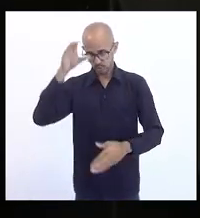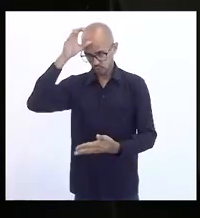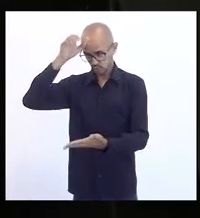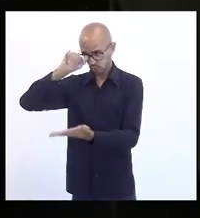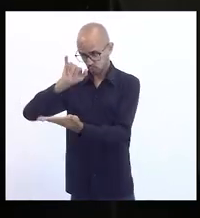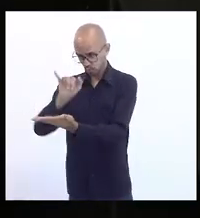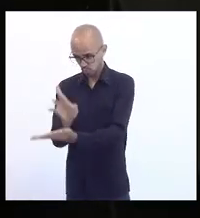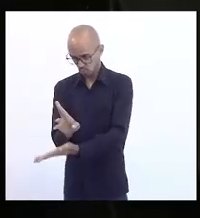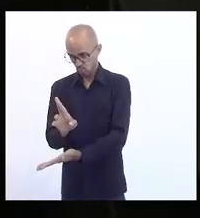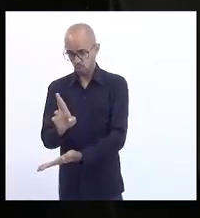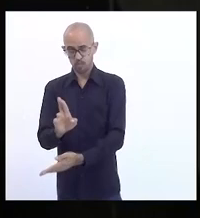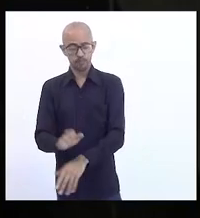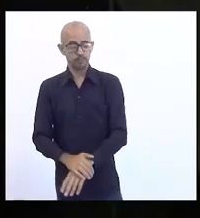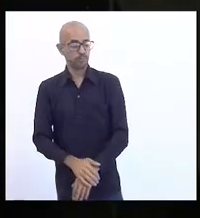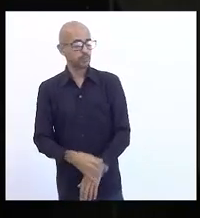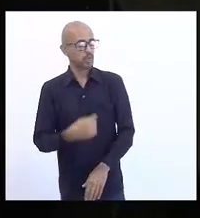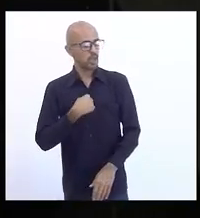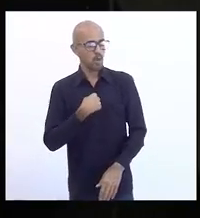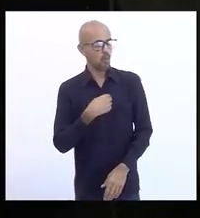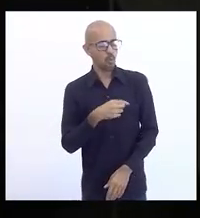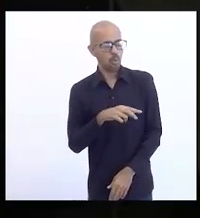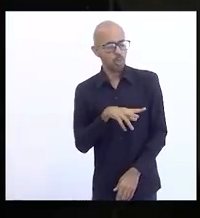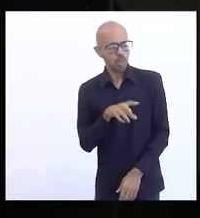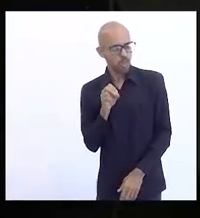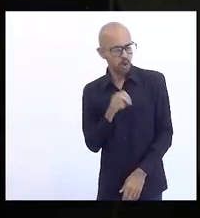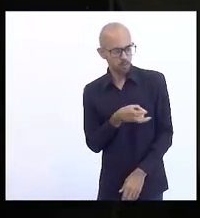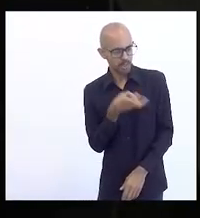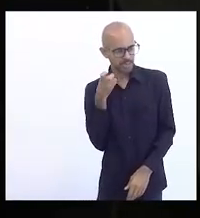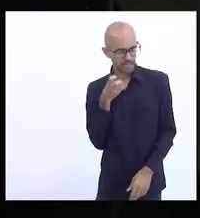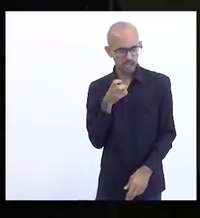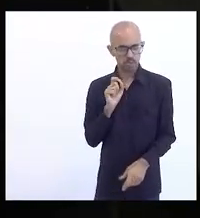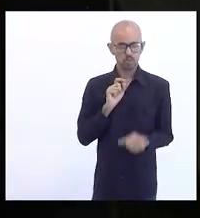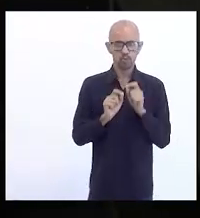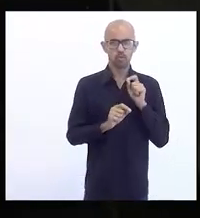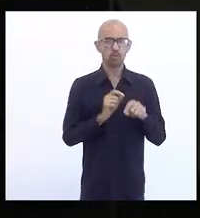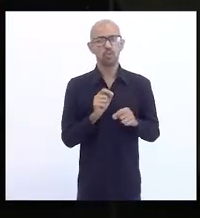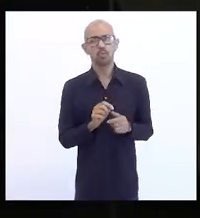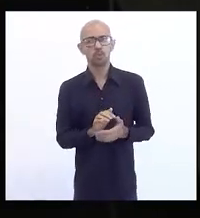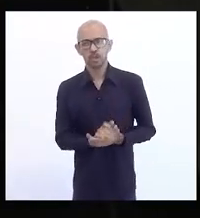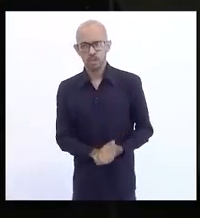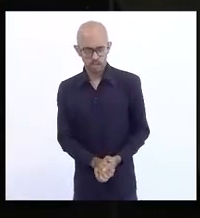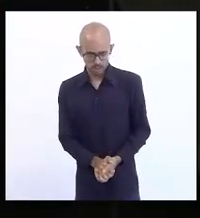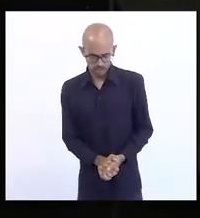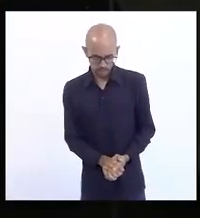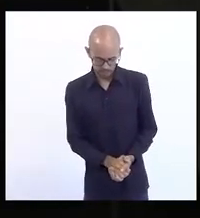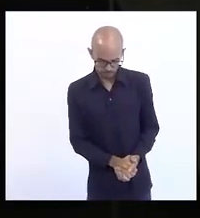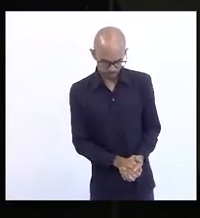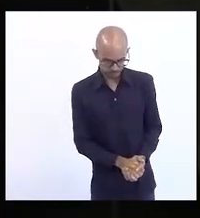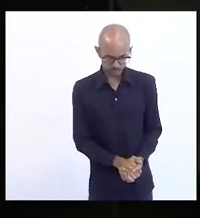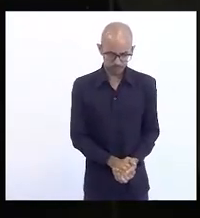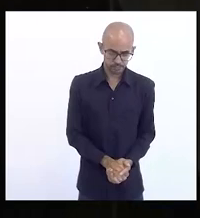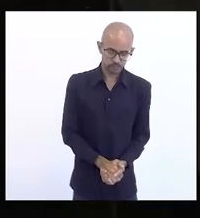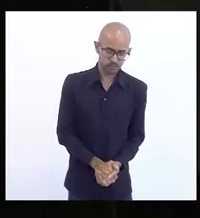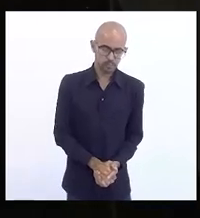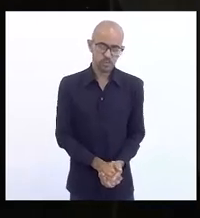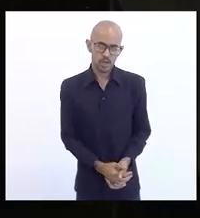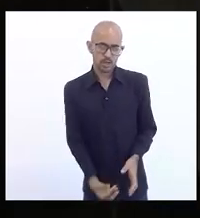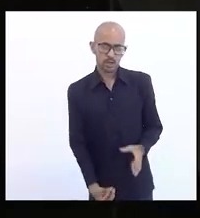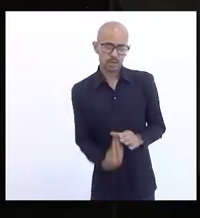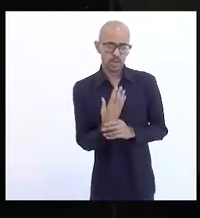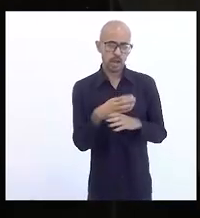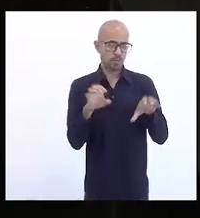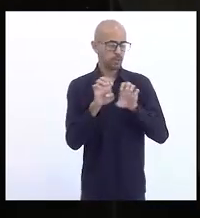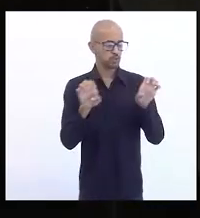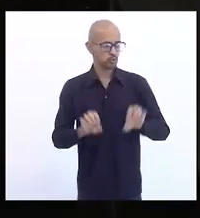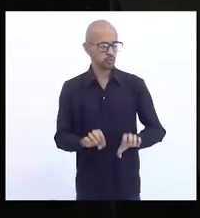lembrar que não considero, deputada Marta Rocha, não considero que a gente possa, afinal de contas, estruturar uma